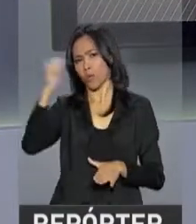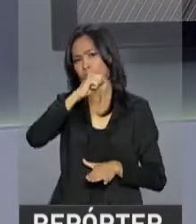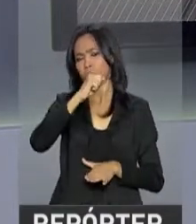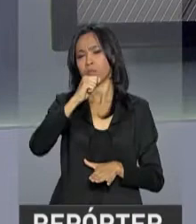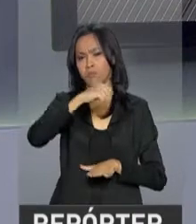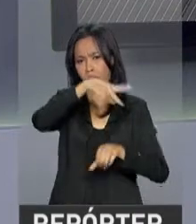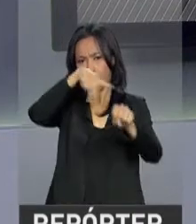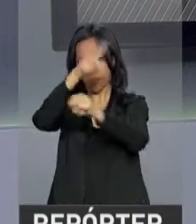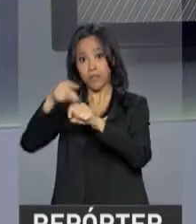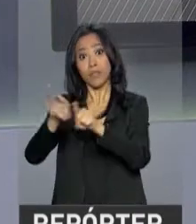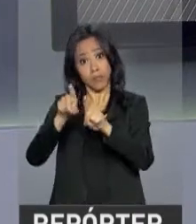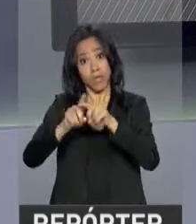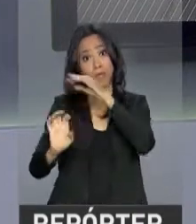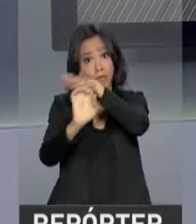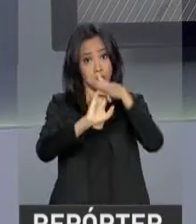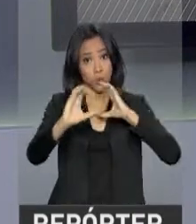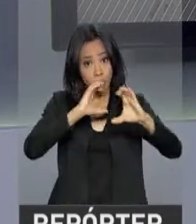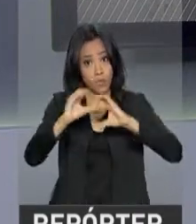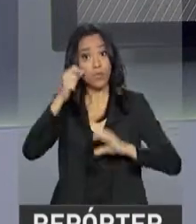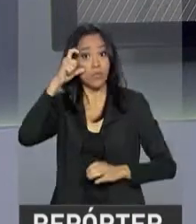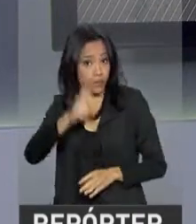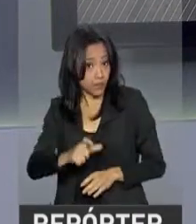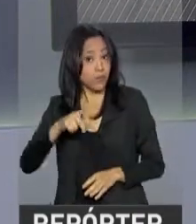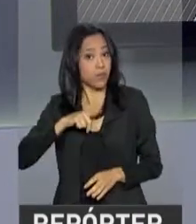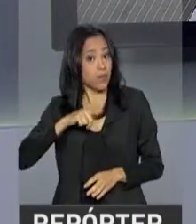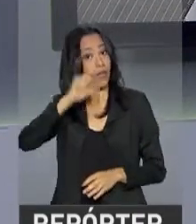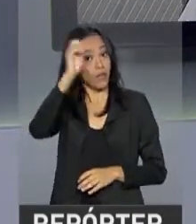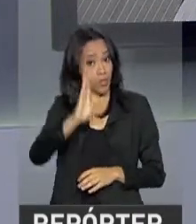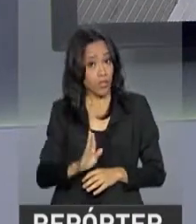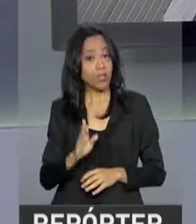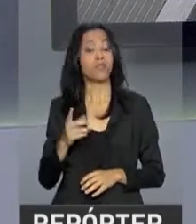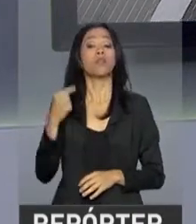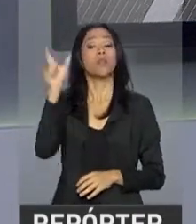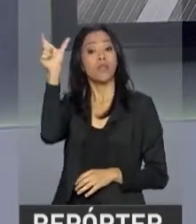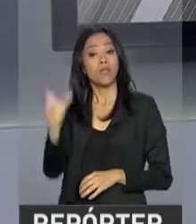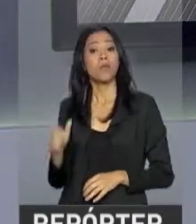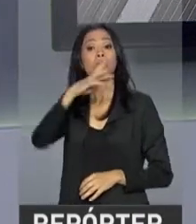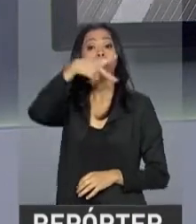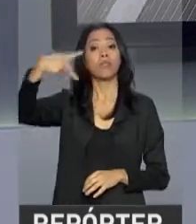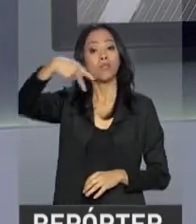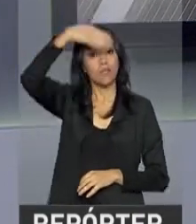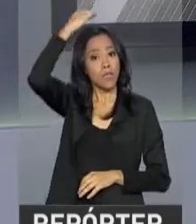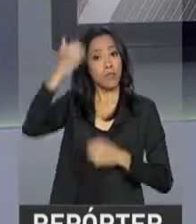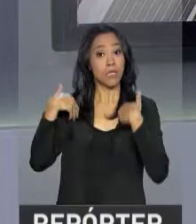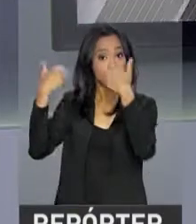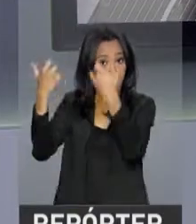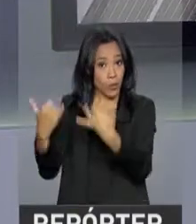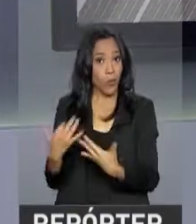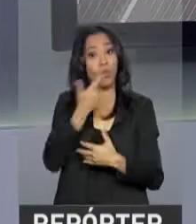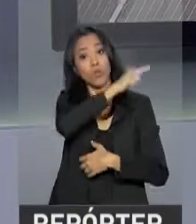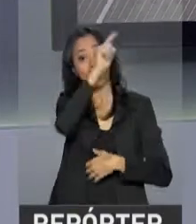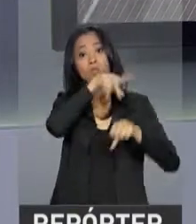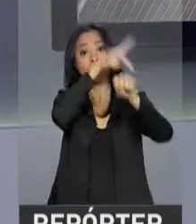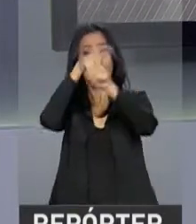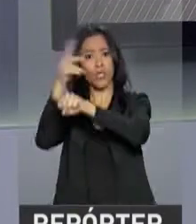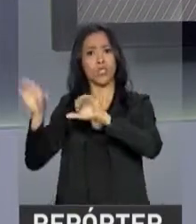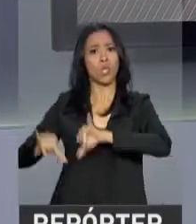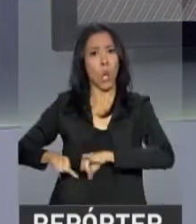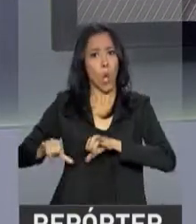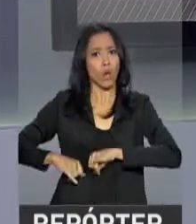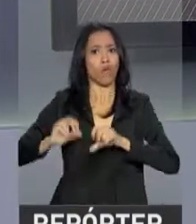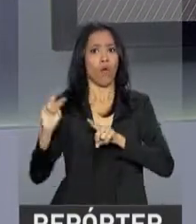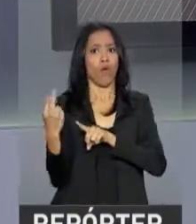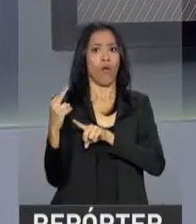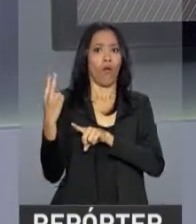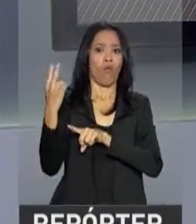continuam interessadas em investir no país temer disse também que outros países sofrem com a valorização do dólar mas